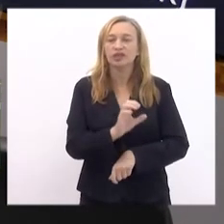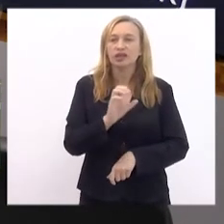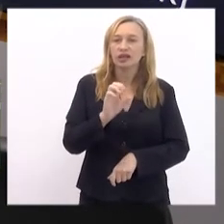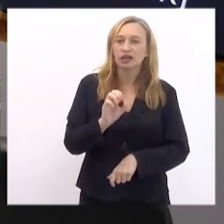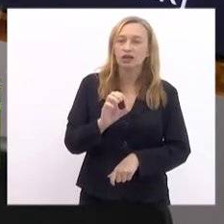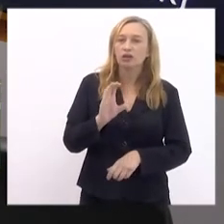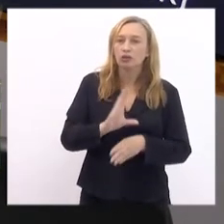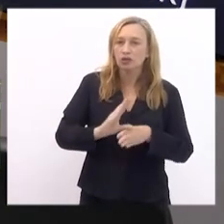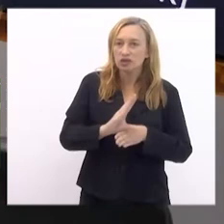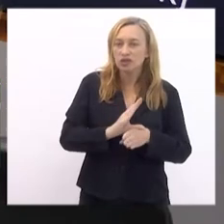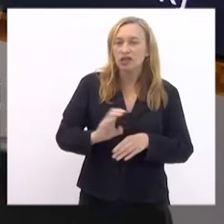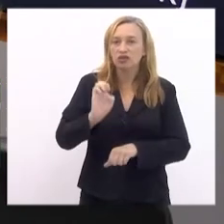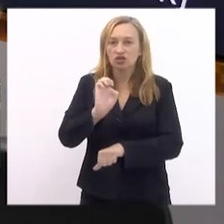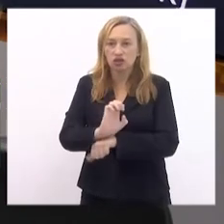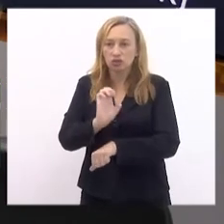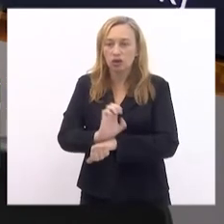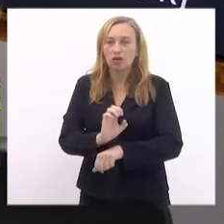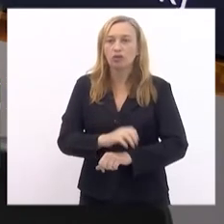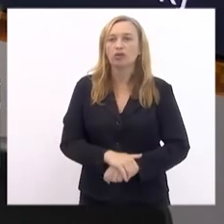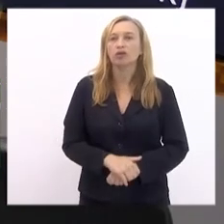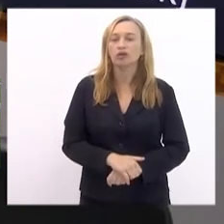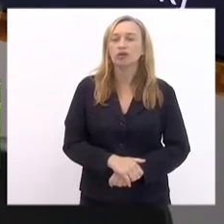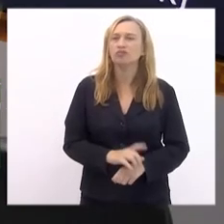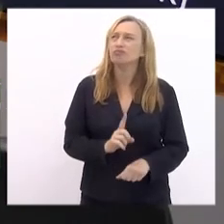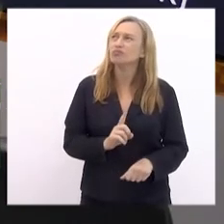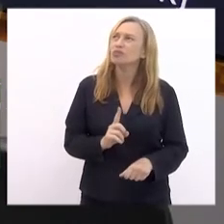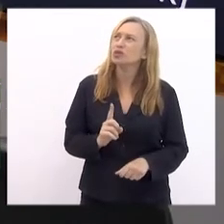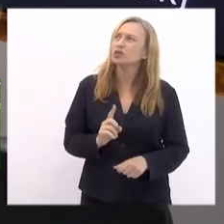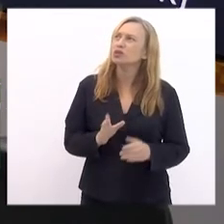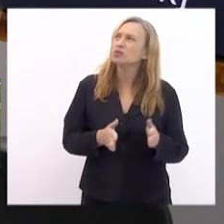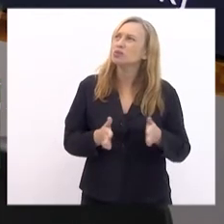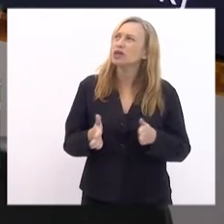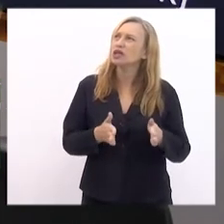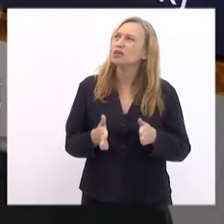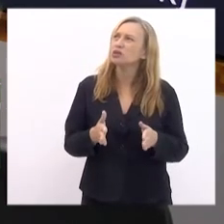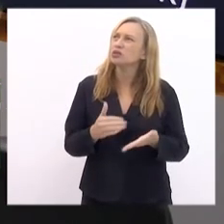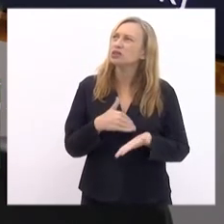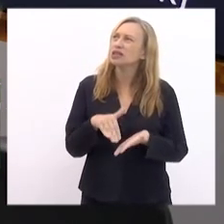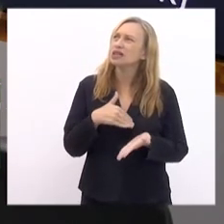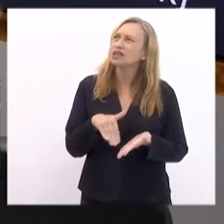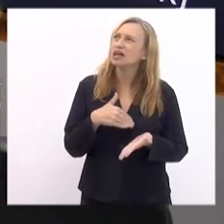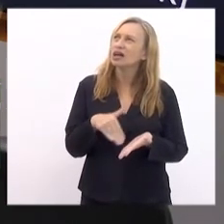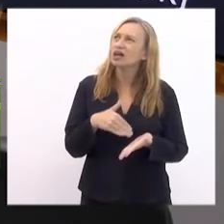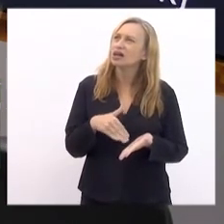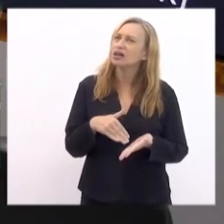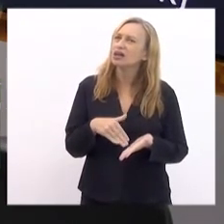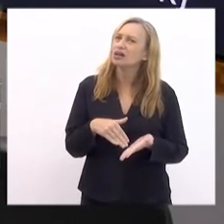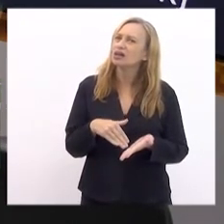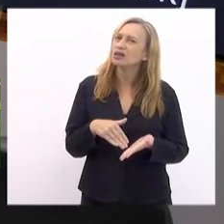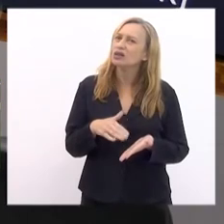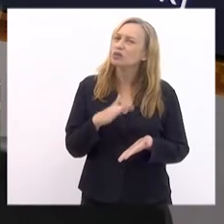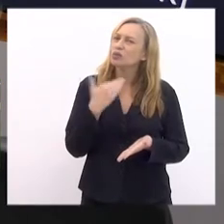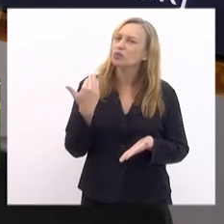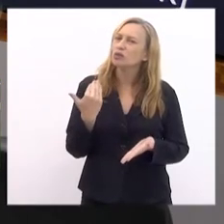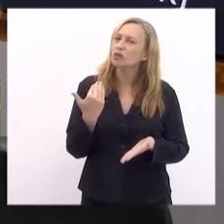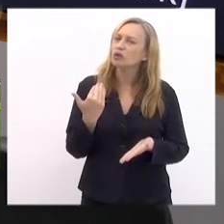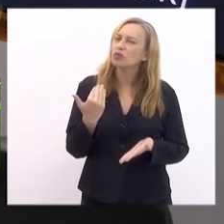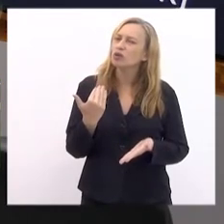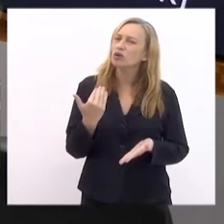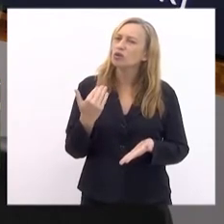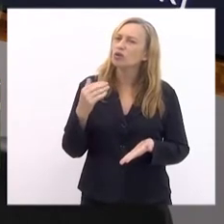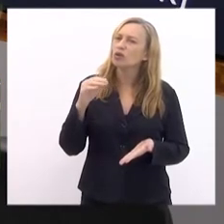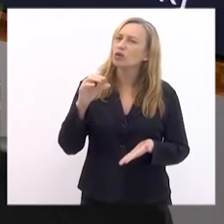Conselho Estadual, ainda na época do então secretário, hoje falecido, Haroldo de Oliveira,